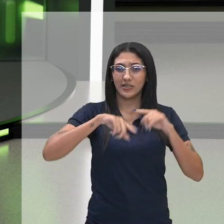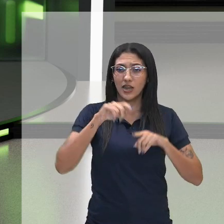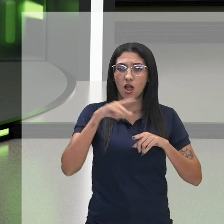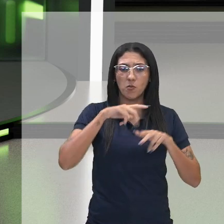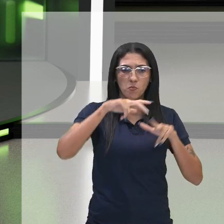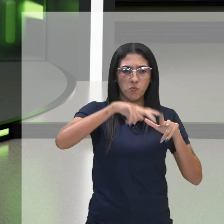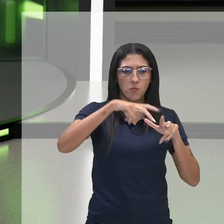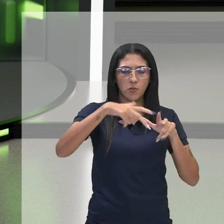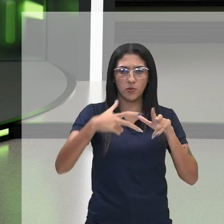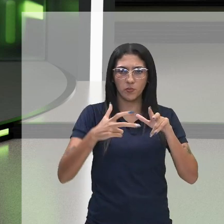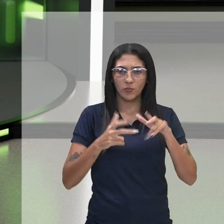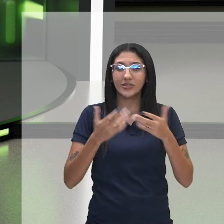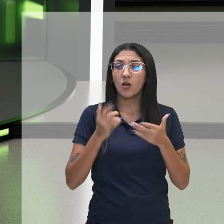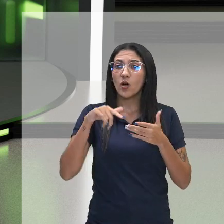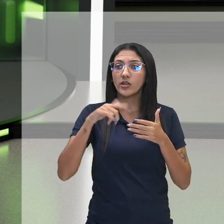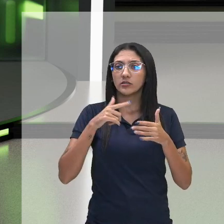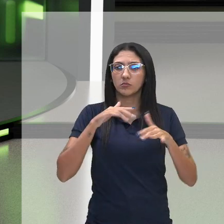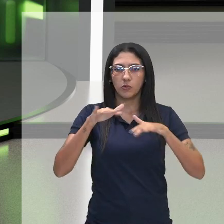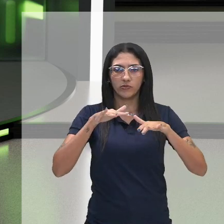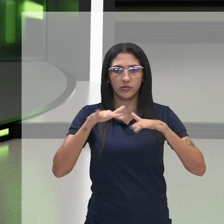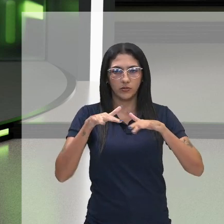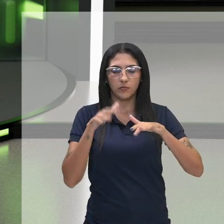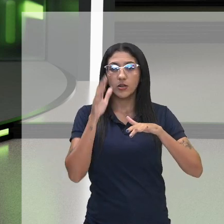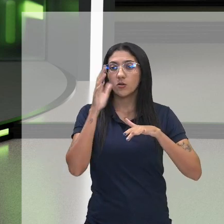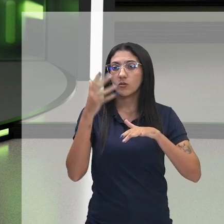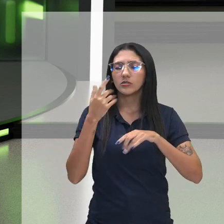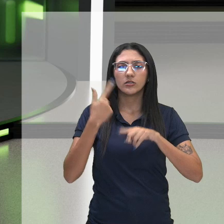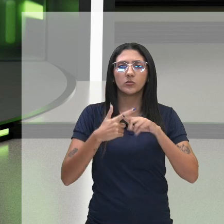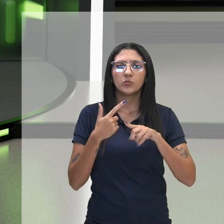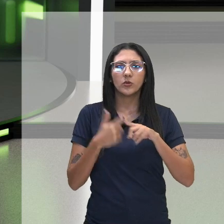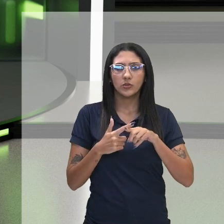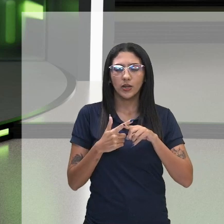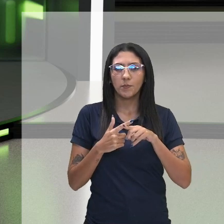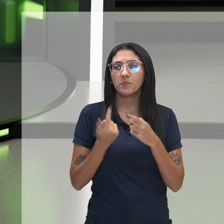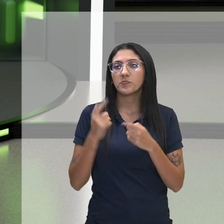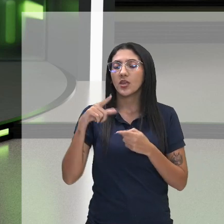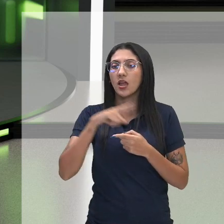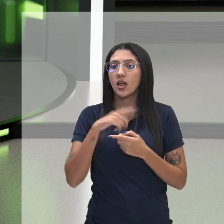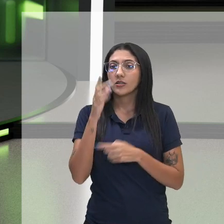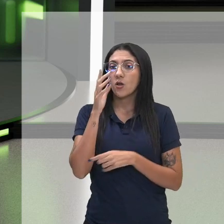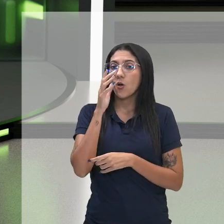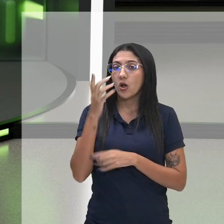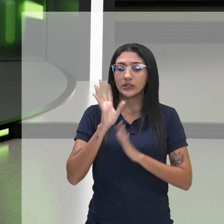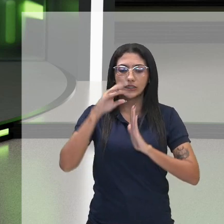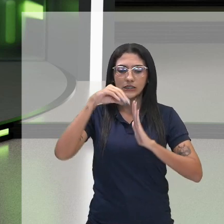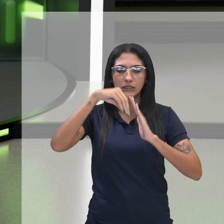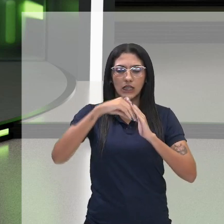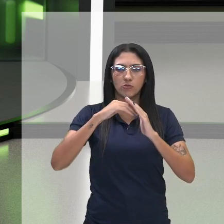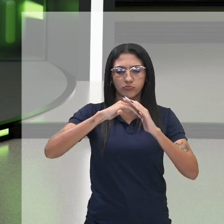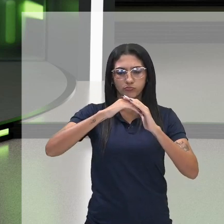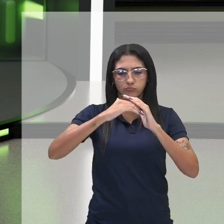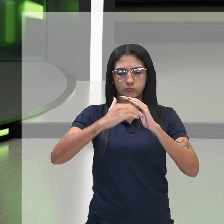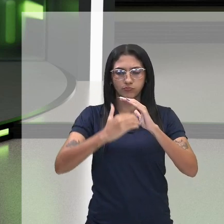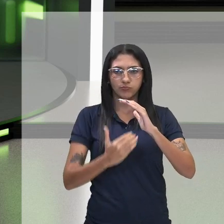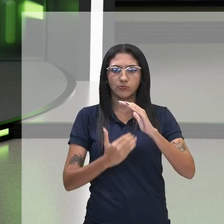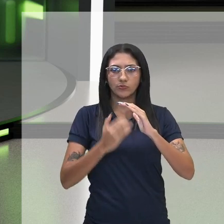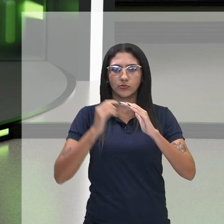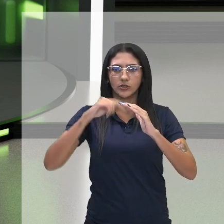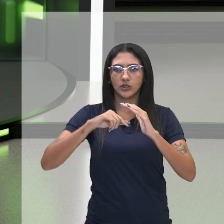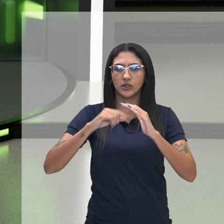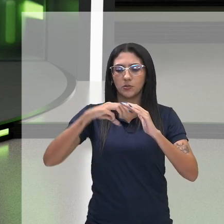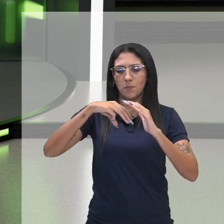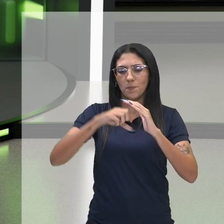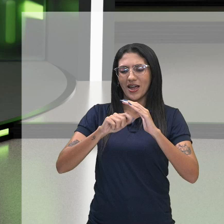movimentam. Esse movimento acontece devido ao movimento que é realizado no magma, essa parte que fica